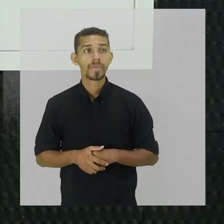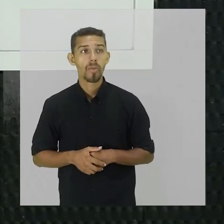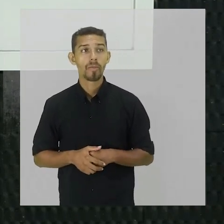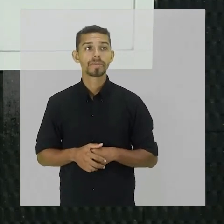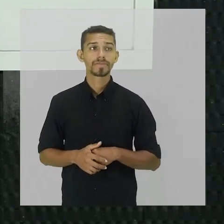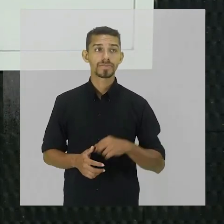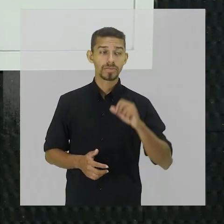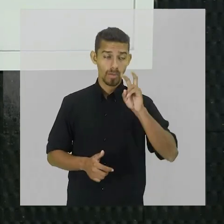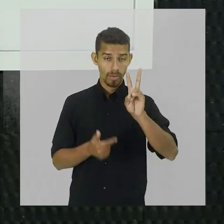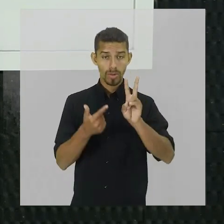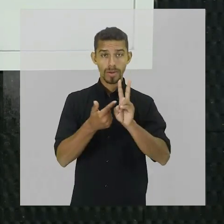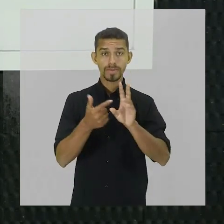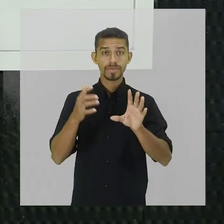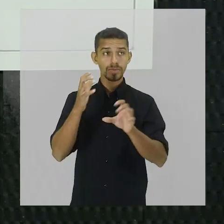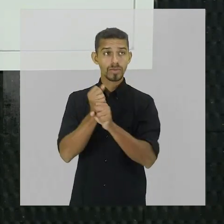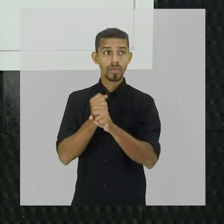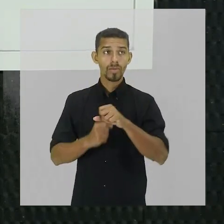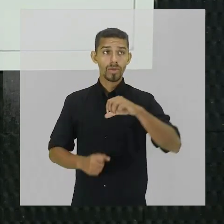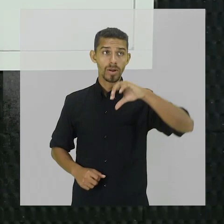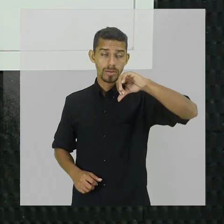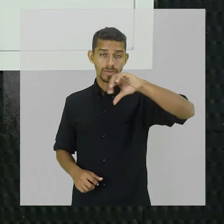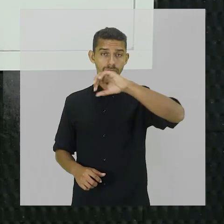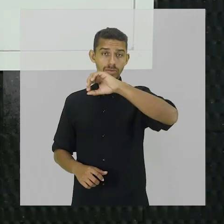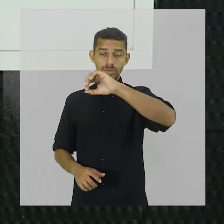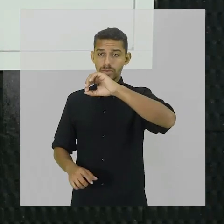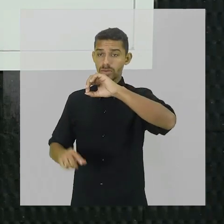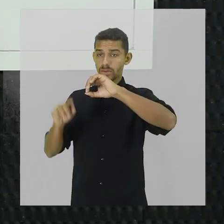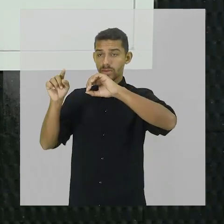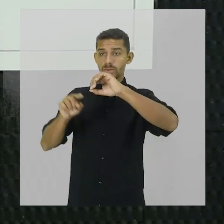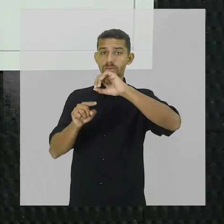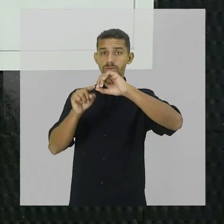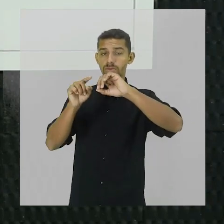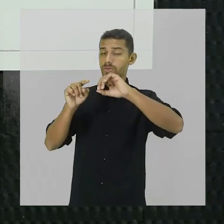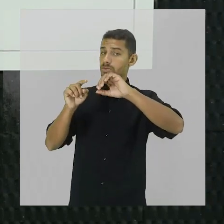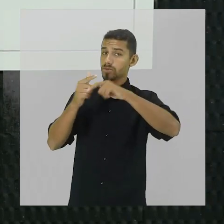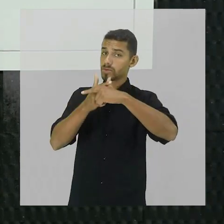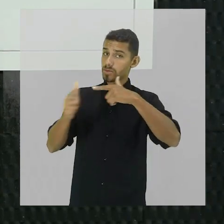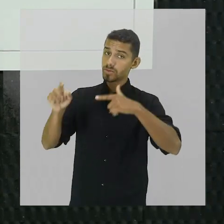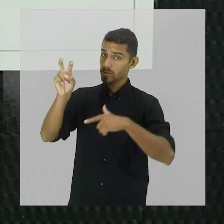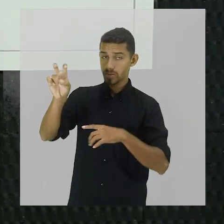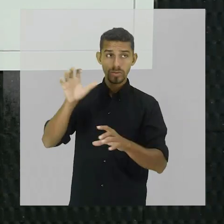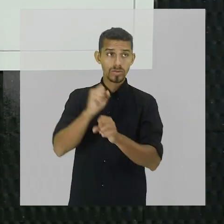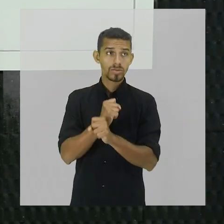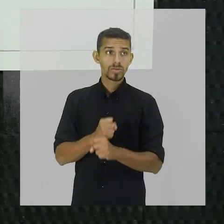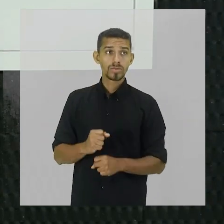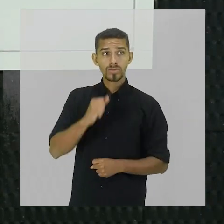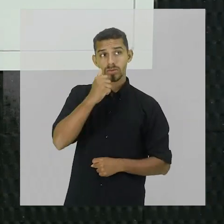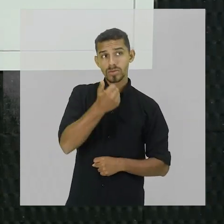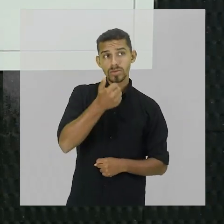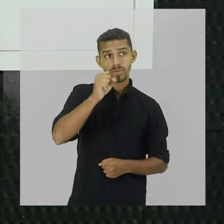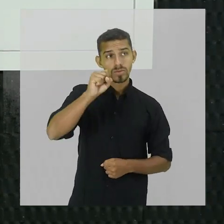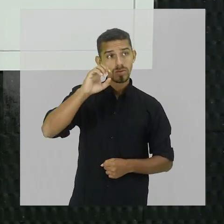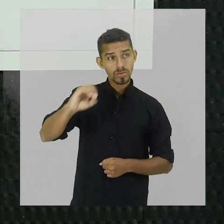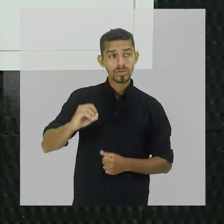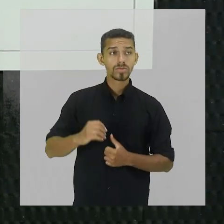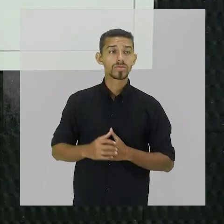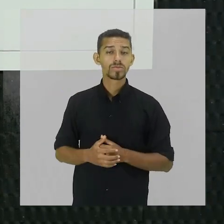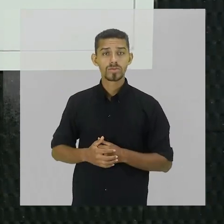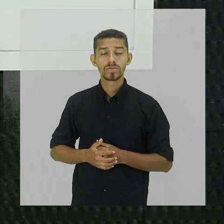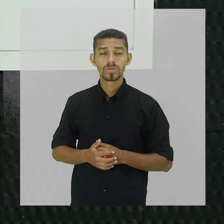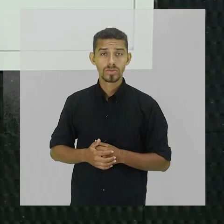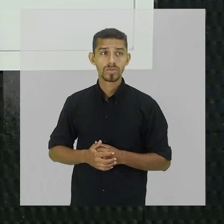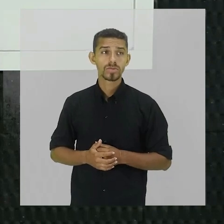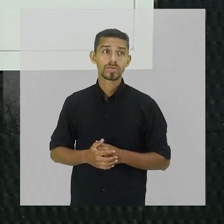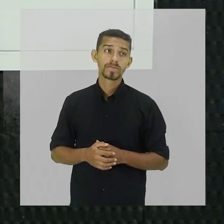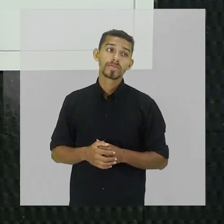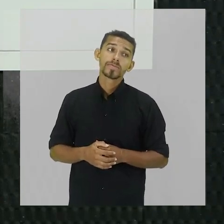Se você fizer isso, você vai encontrar 180 metros cúbicos. Aí, turma, é o seguinte, ele vai ter que